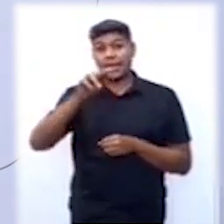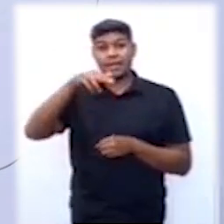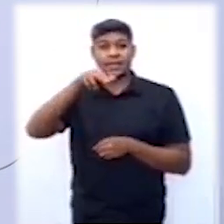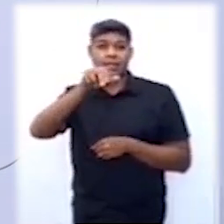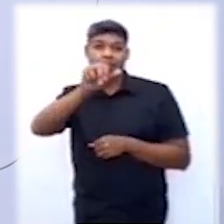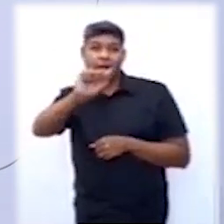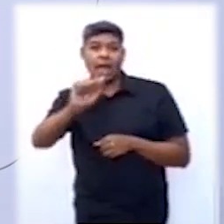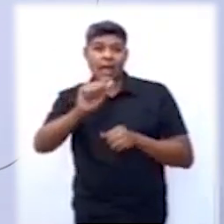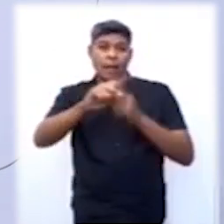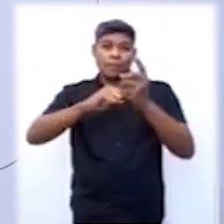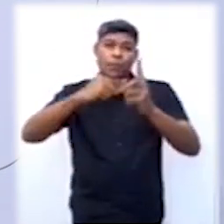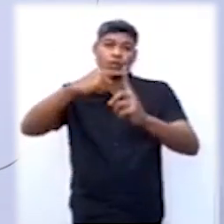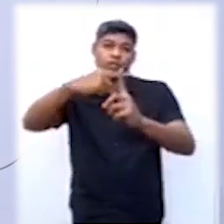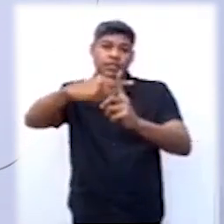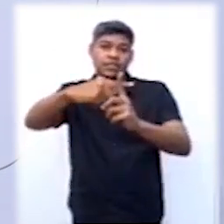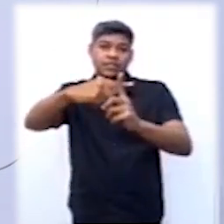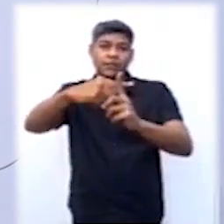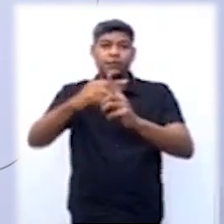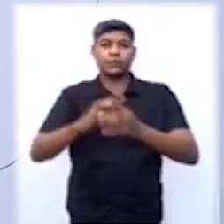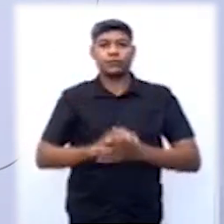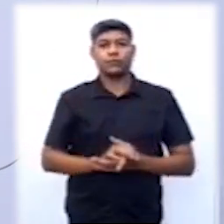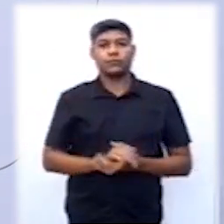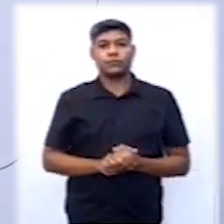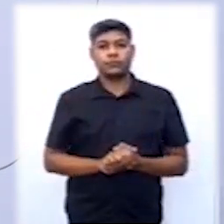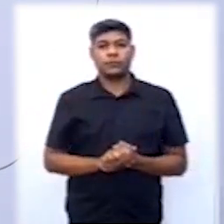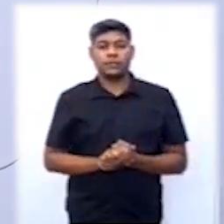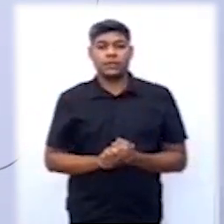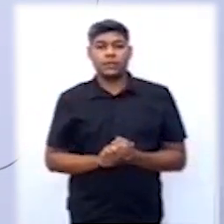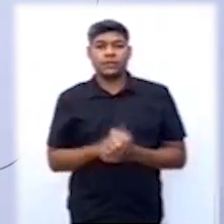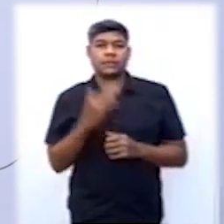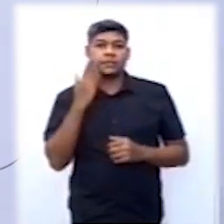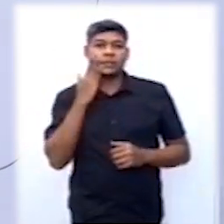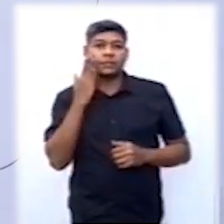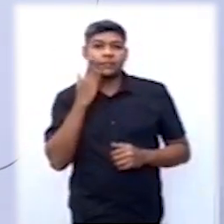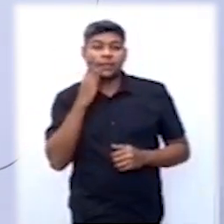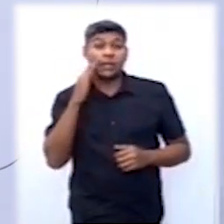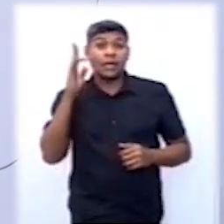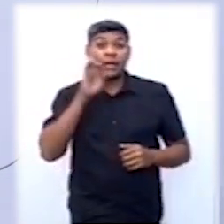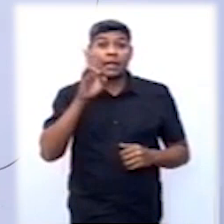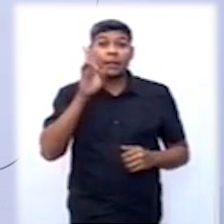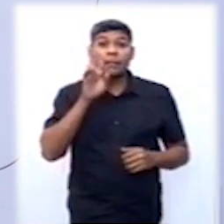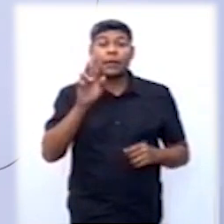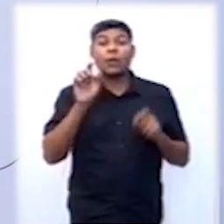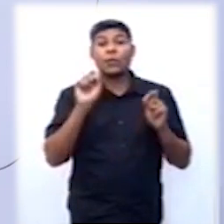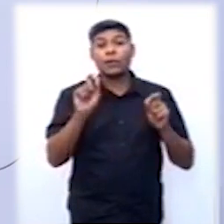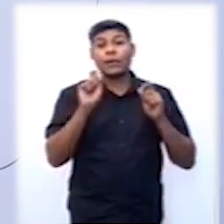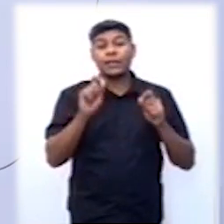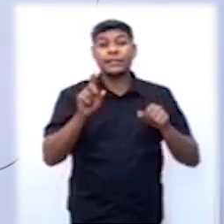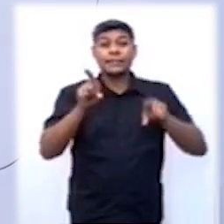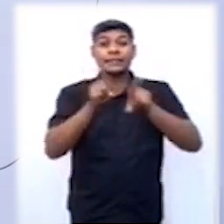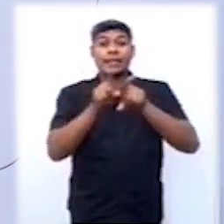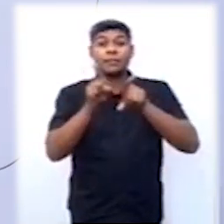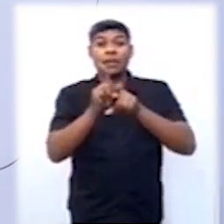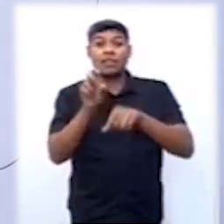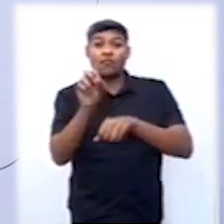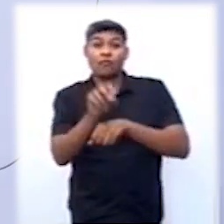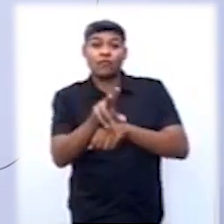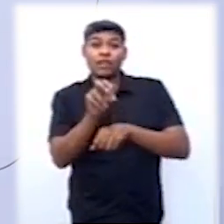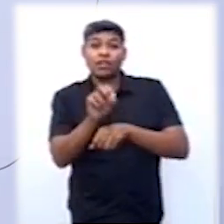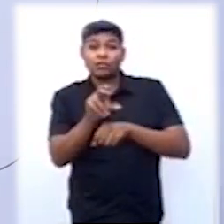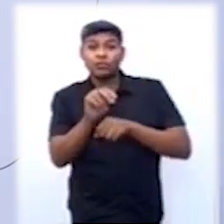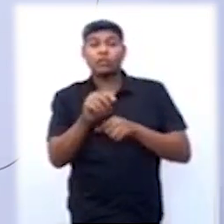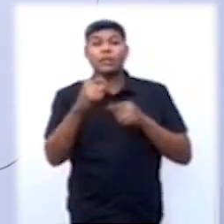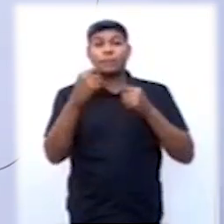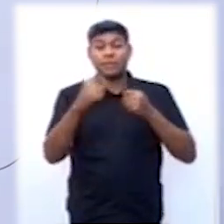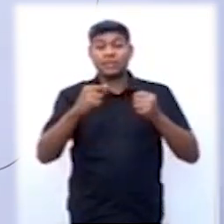de cadeia positiva, é um RNA positivo, tá? RNA positivo. Mas lembra, galera, ele também, esse vírus aqui, ele tem que